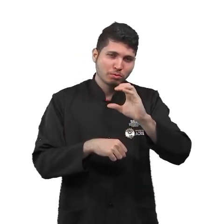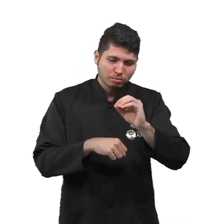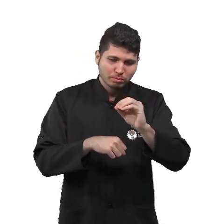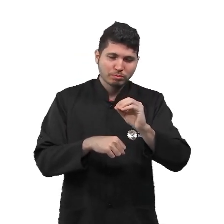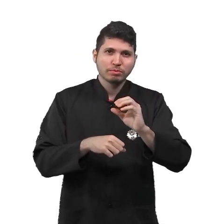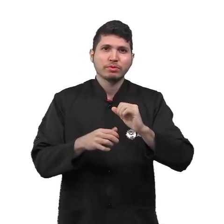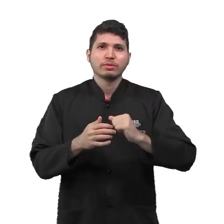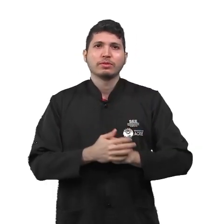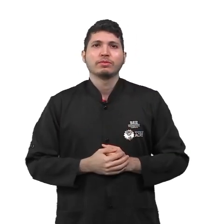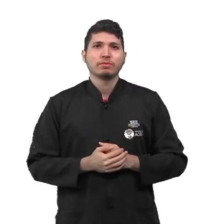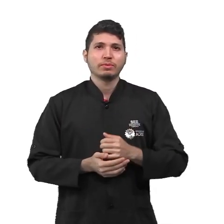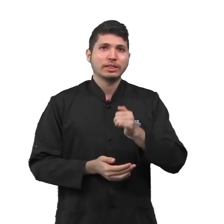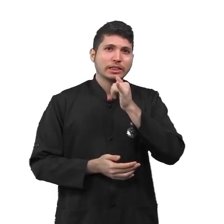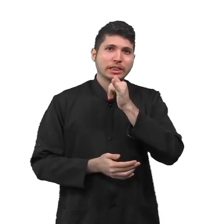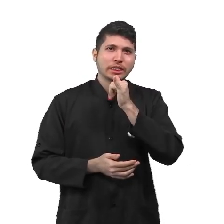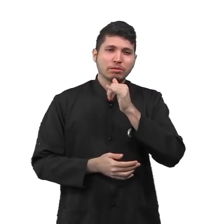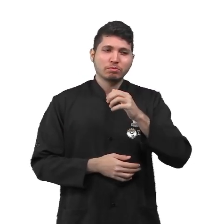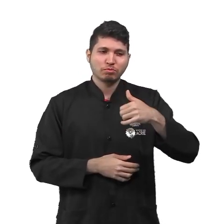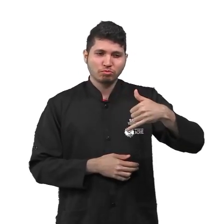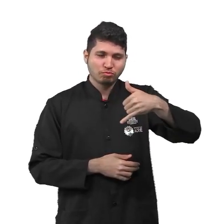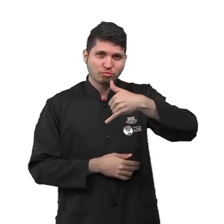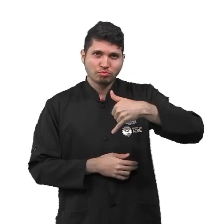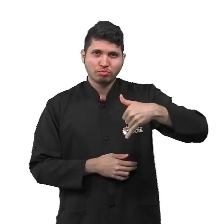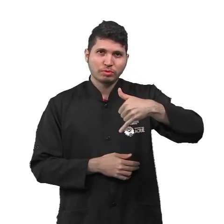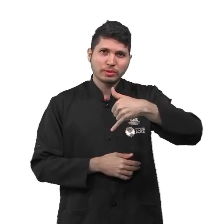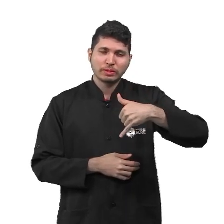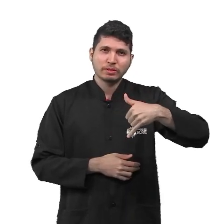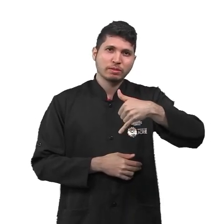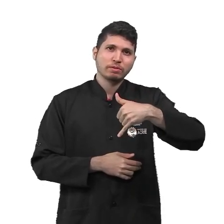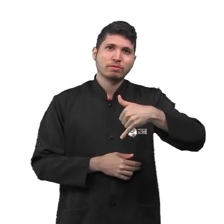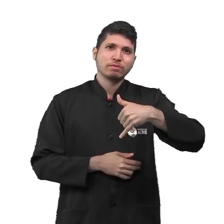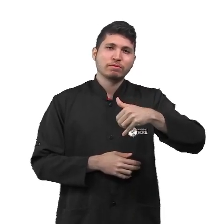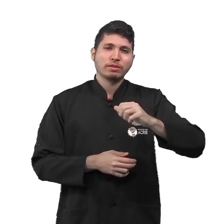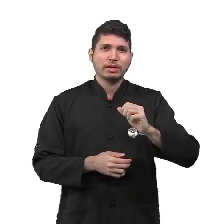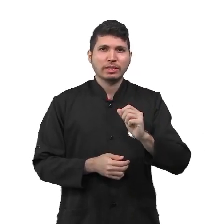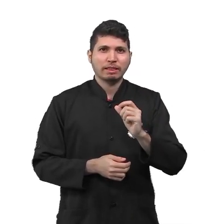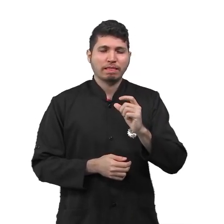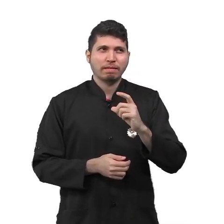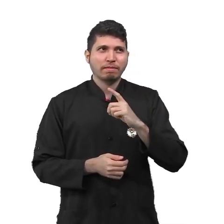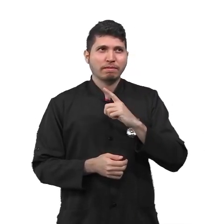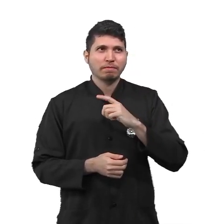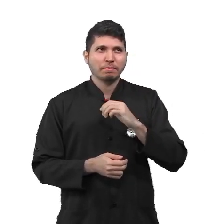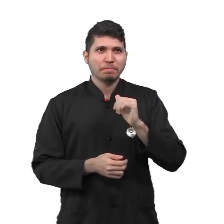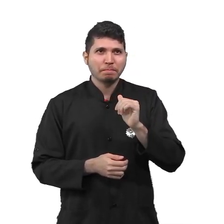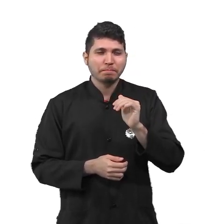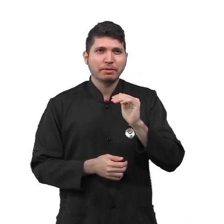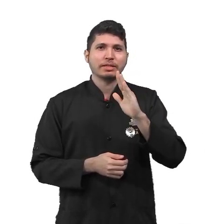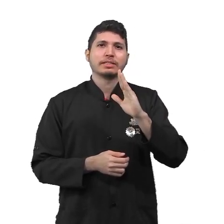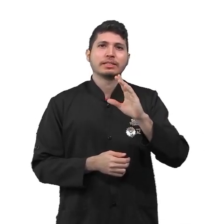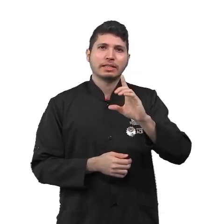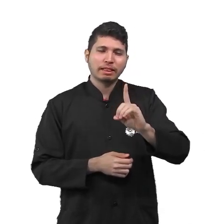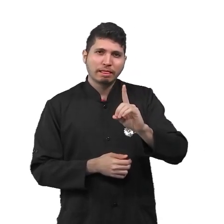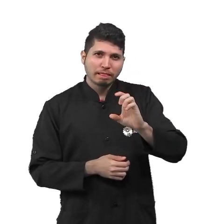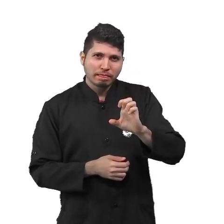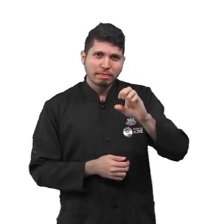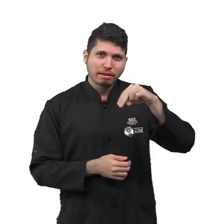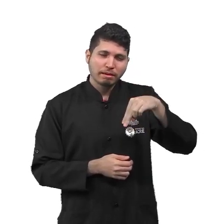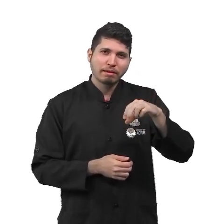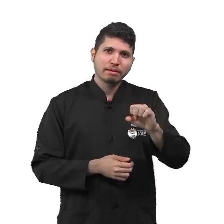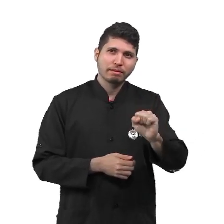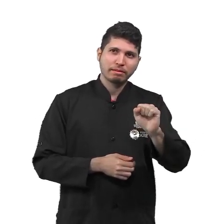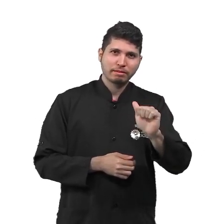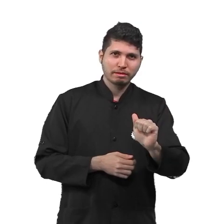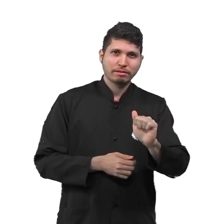os lipídios, que é a gordura, os óleos, ele vai ter essa textura mais densa, mais rica, aquele sabor mais